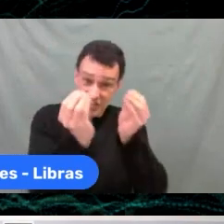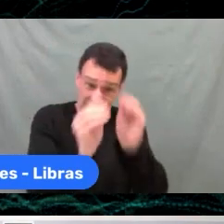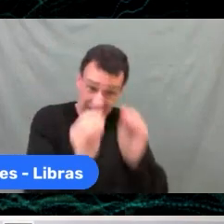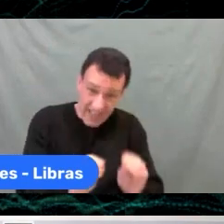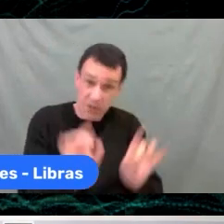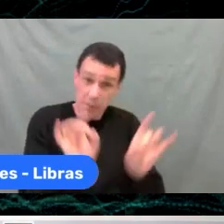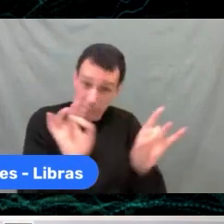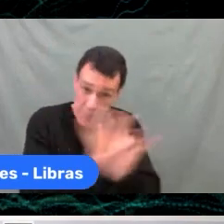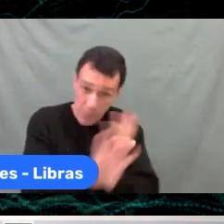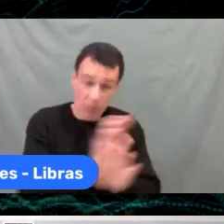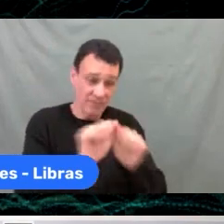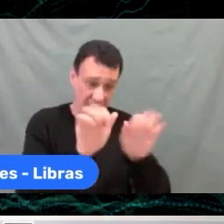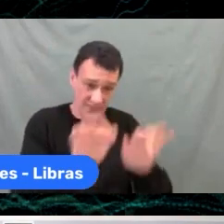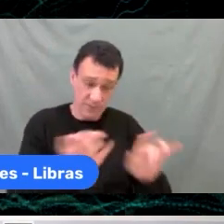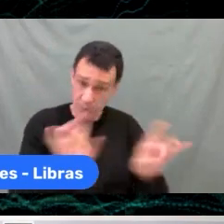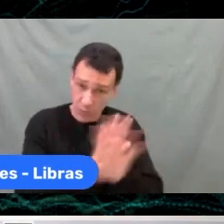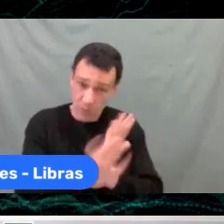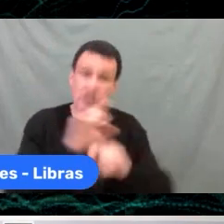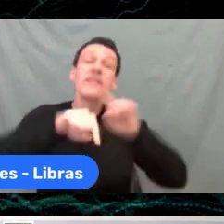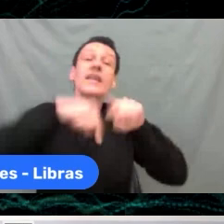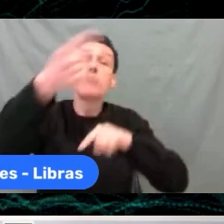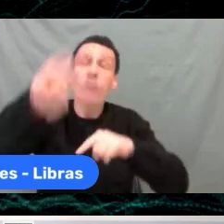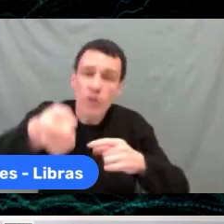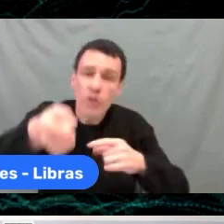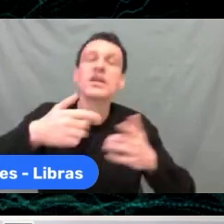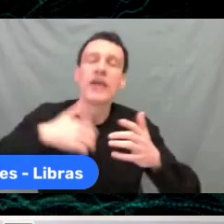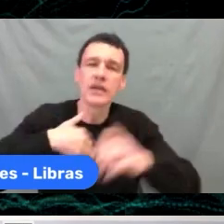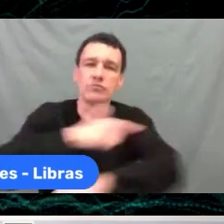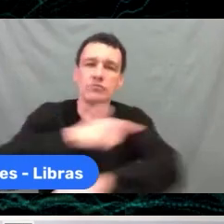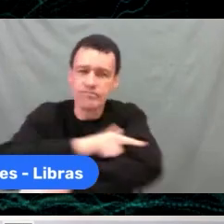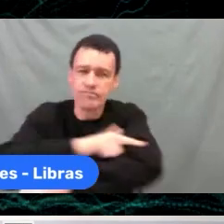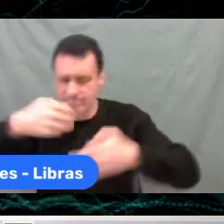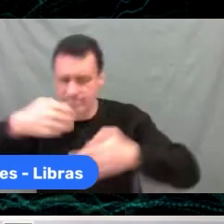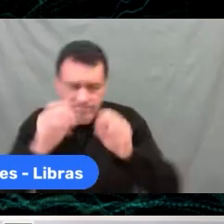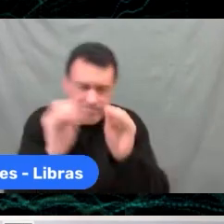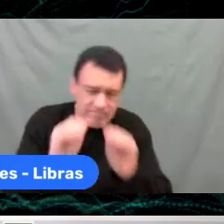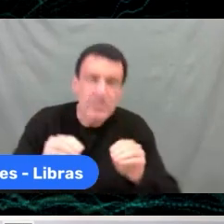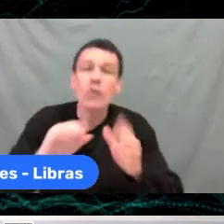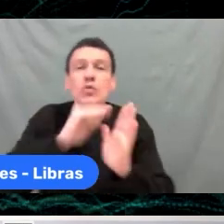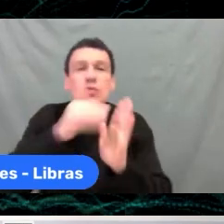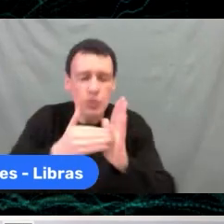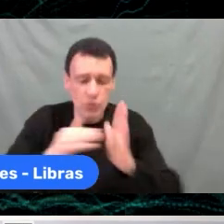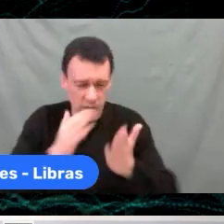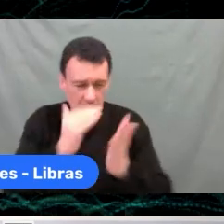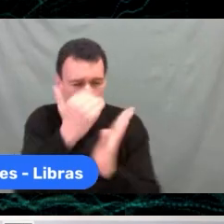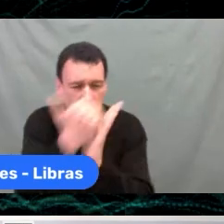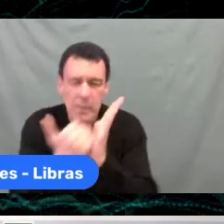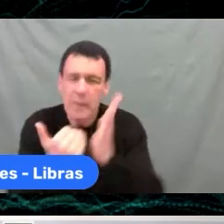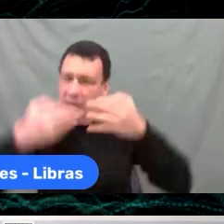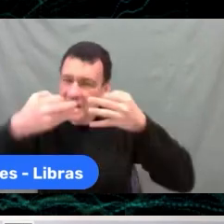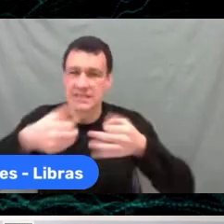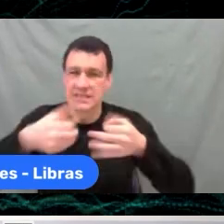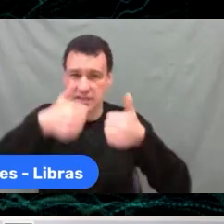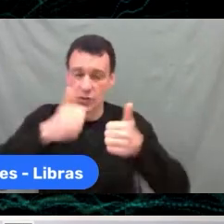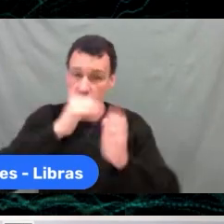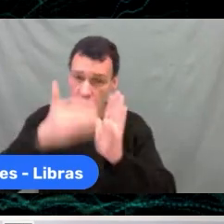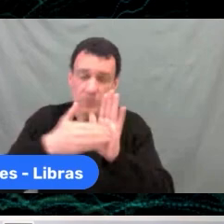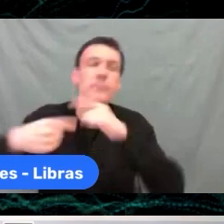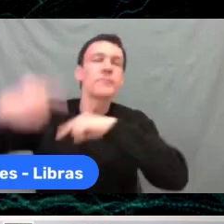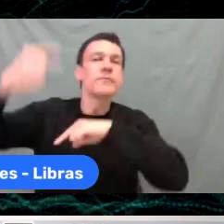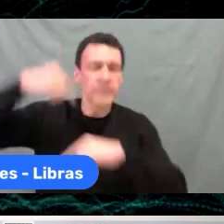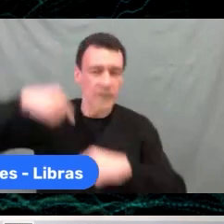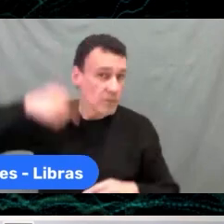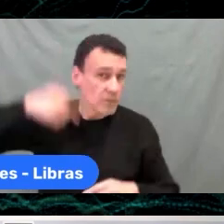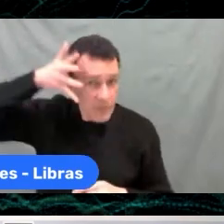24, viu que eu dei um overview sobre a ferramenta e viu que eu dei algumas coisas, algumas noções a respeito de instalação. Então, teve uma galera